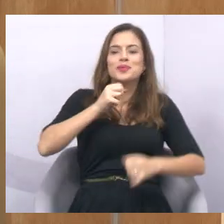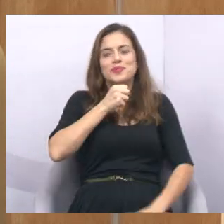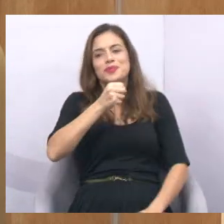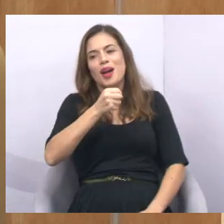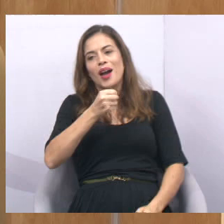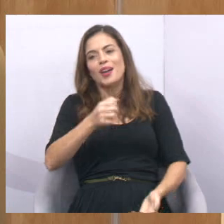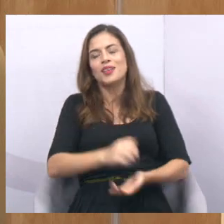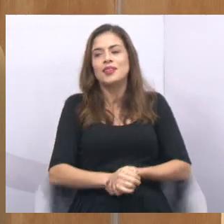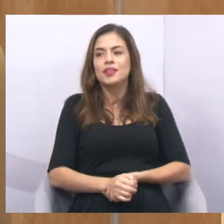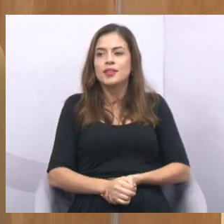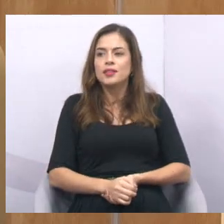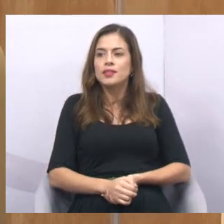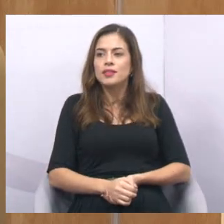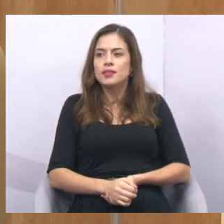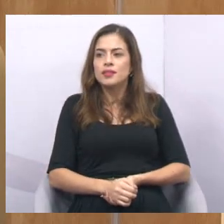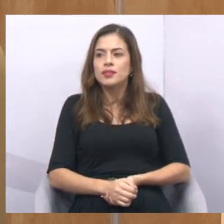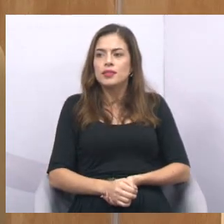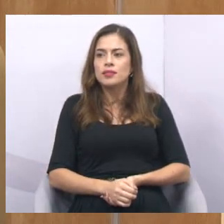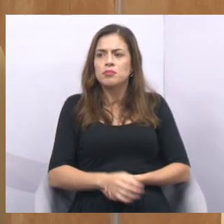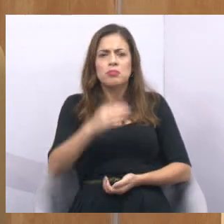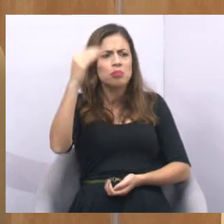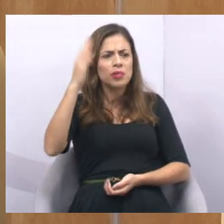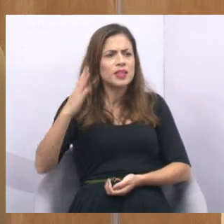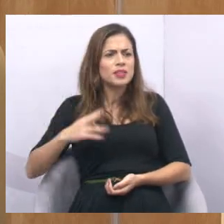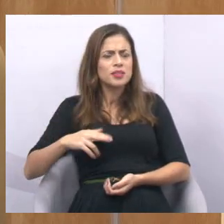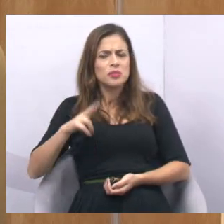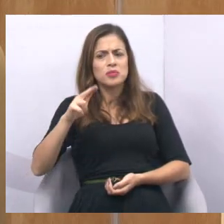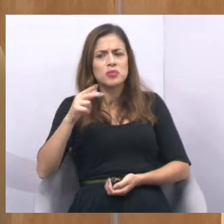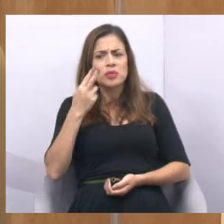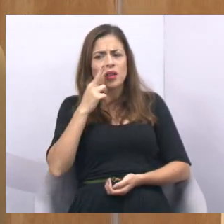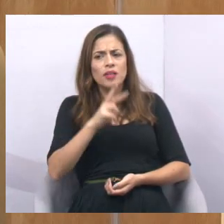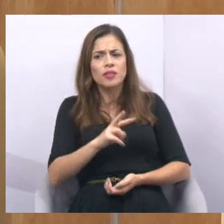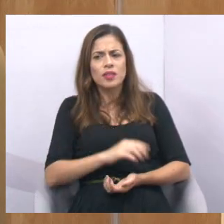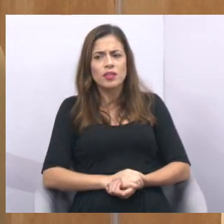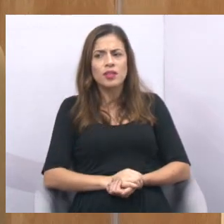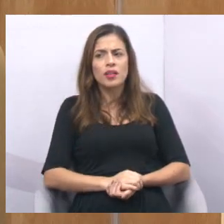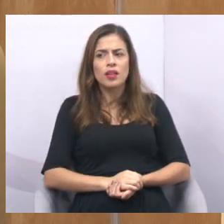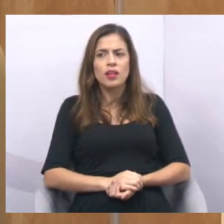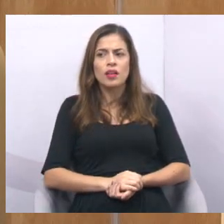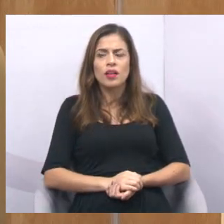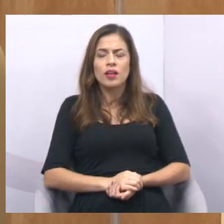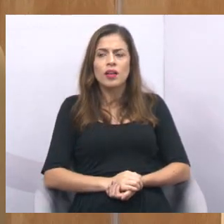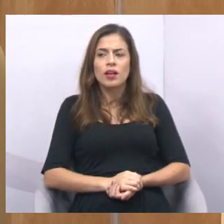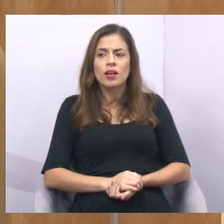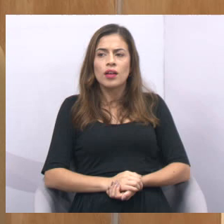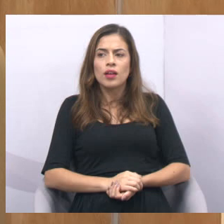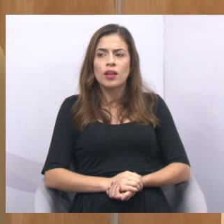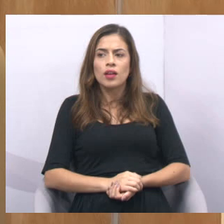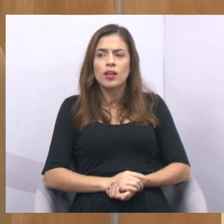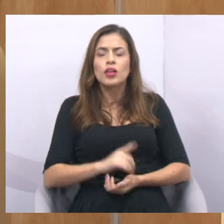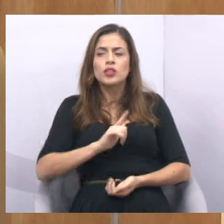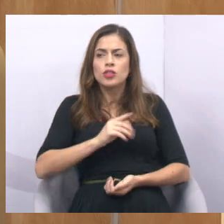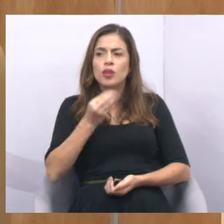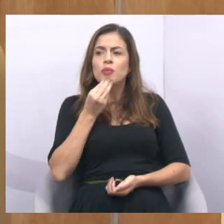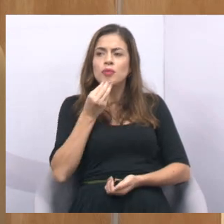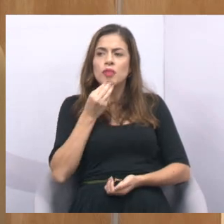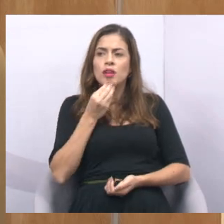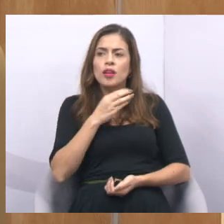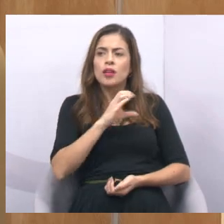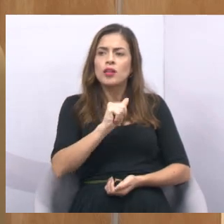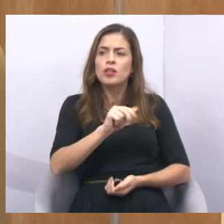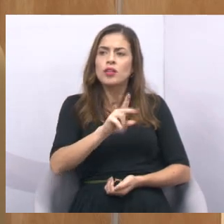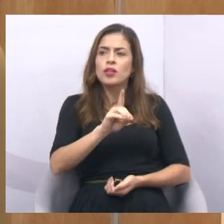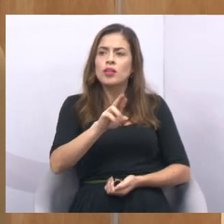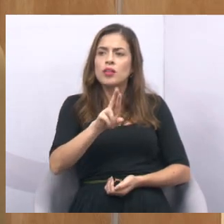isso. Aqui no Brasil, não lembro em outros estados. Fora, eu tive oportunidade, acho que o Cadu, o Marcel e o